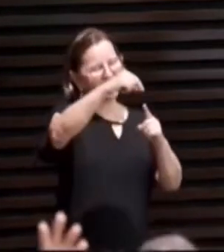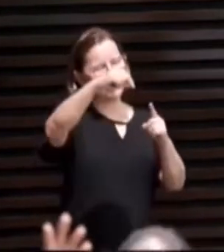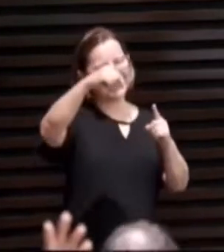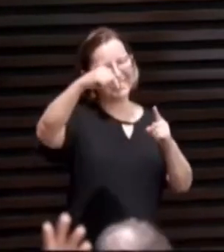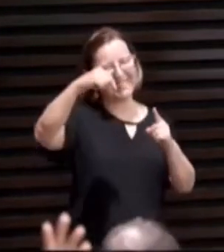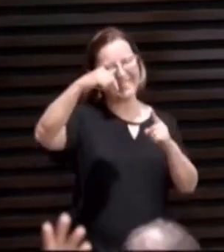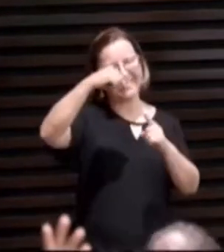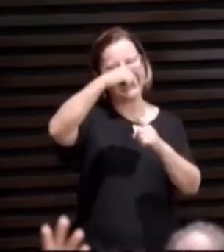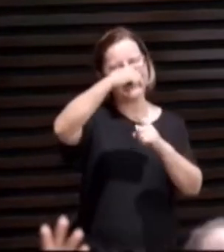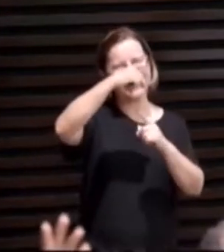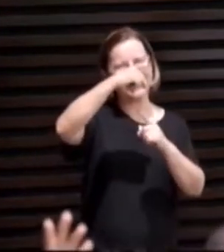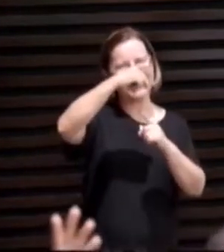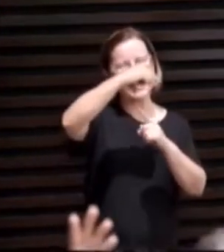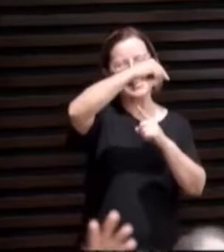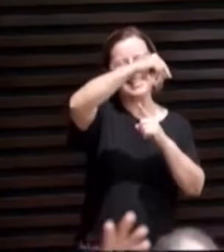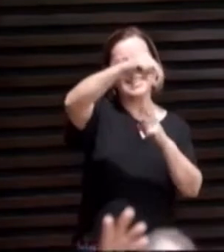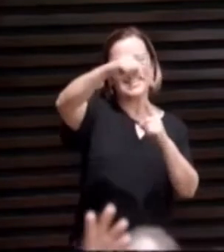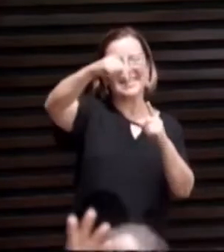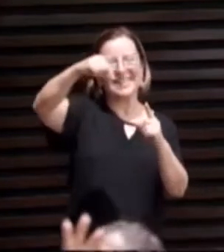Santo,